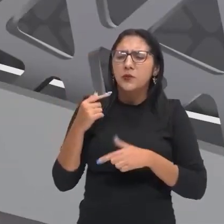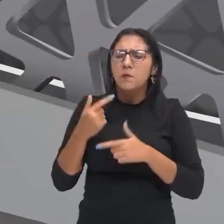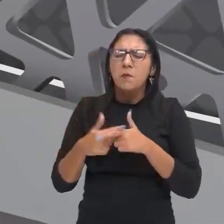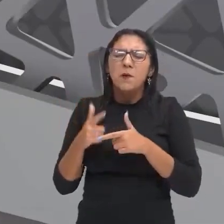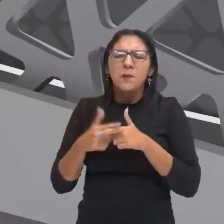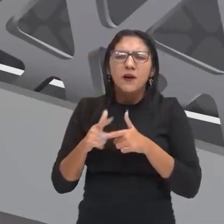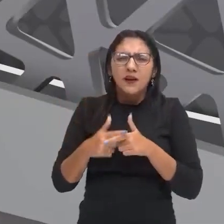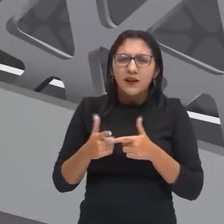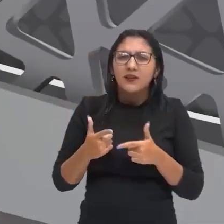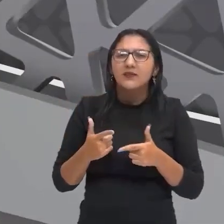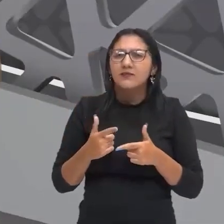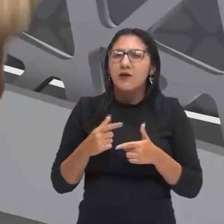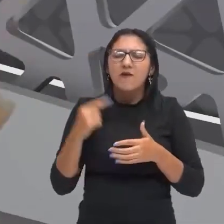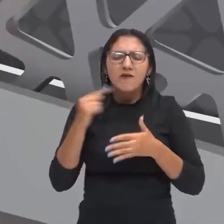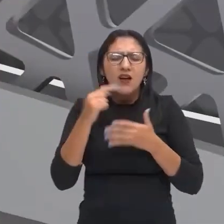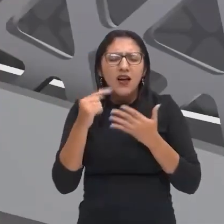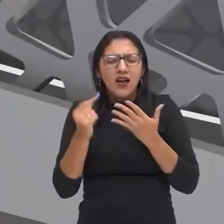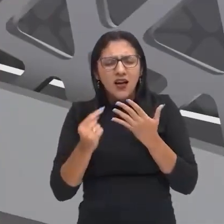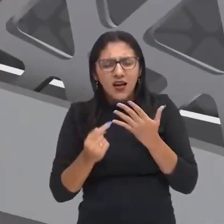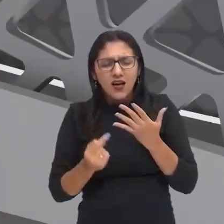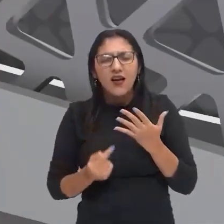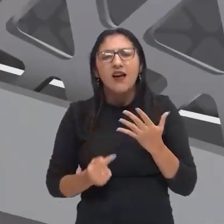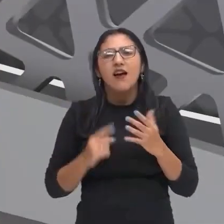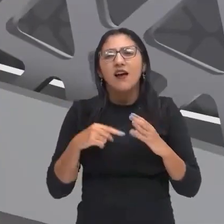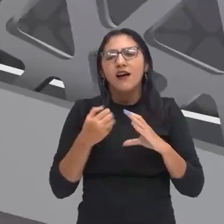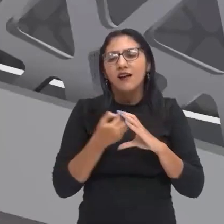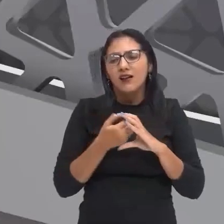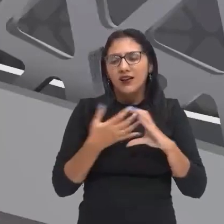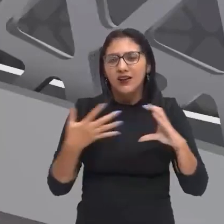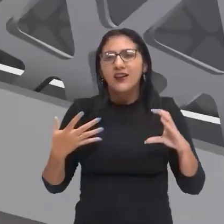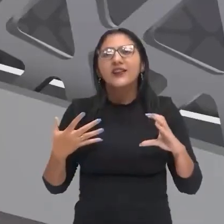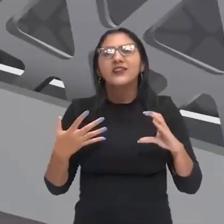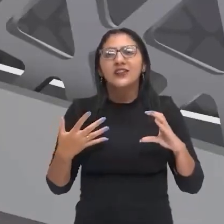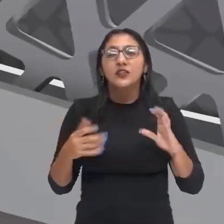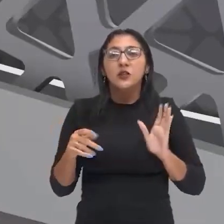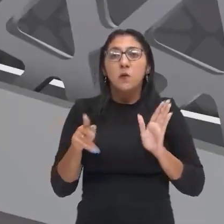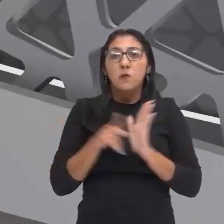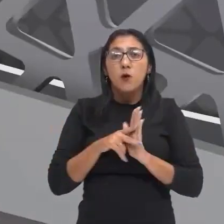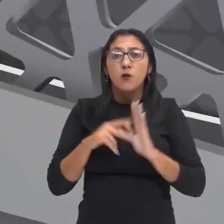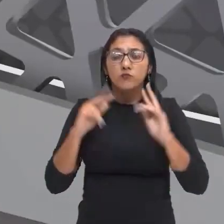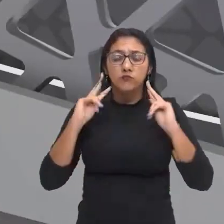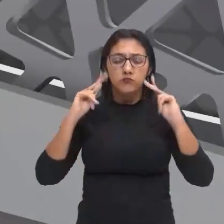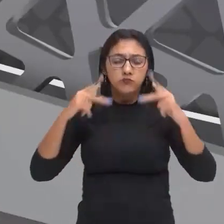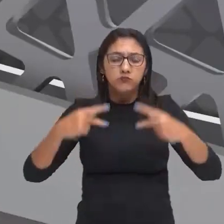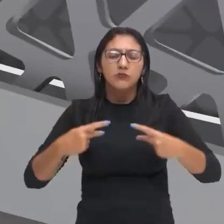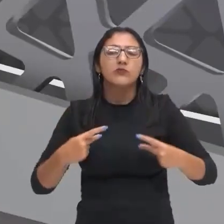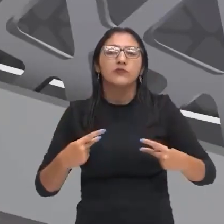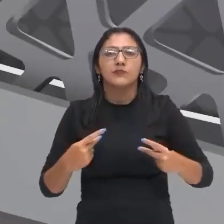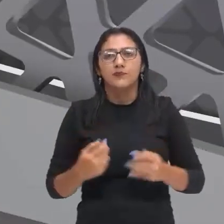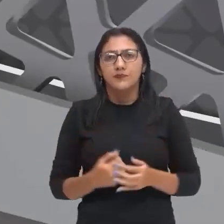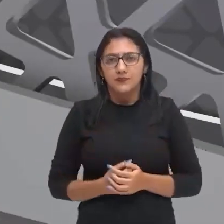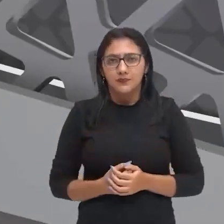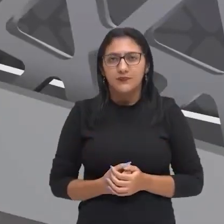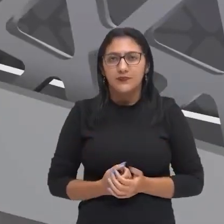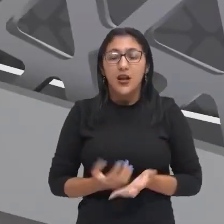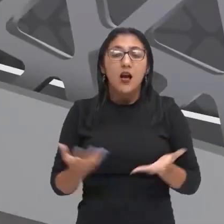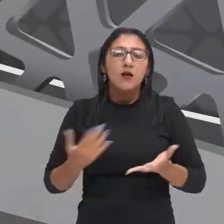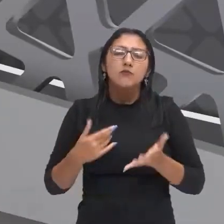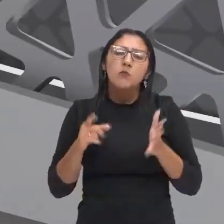certo? Tudo isso volta para a questão do autoconhecimento. Então, vou fazer uma pergunta para